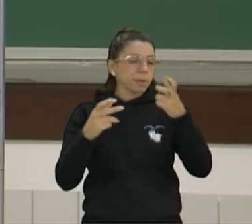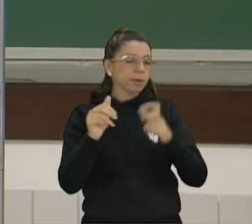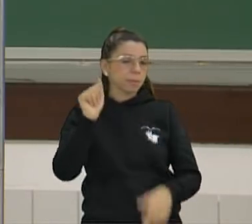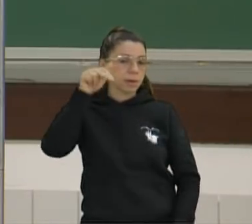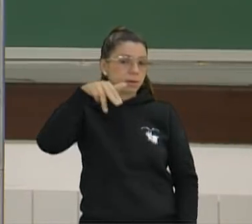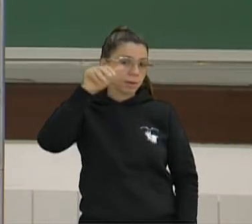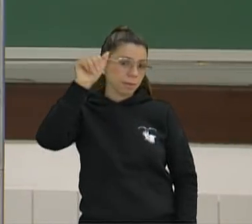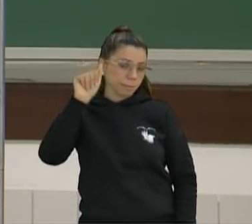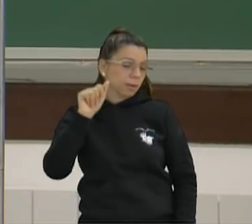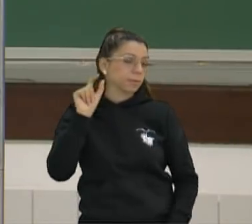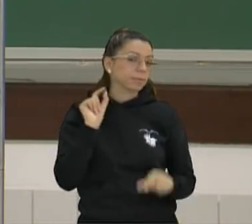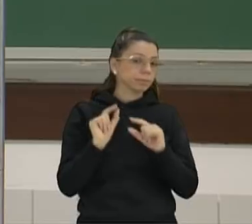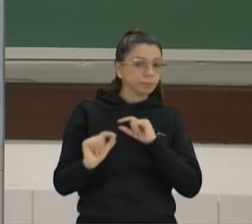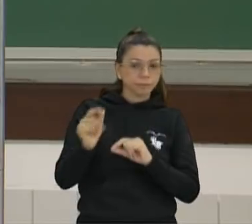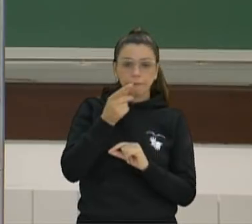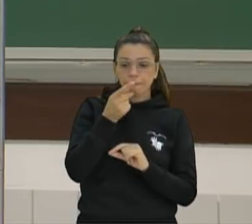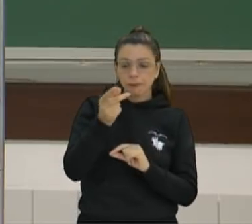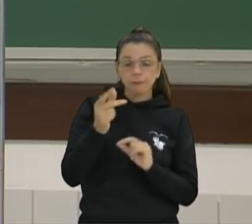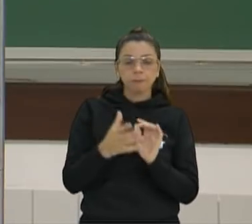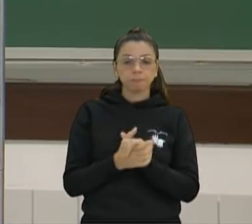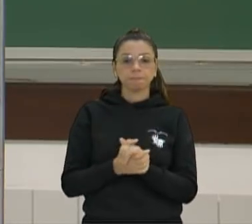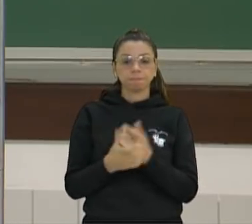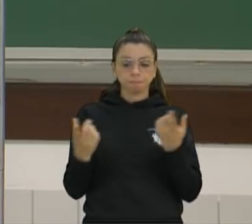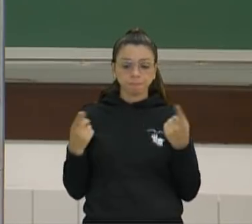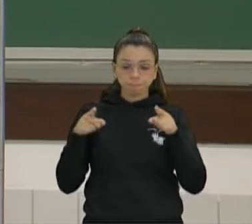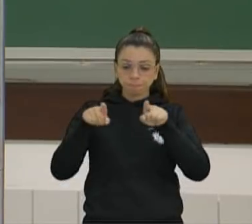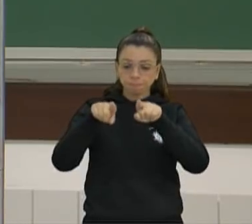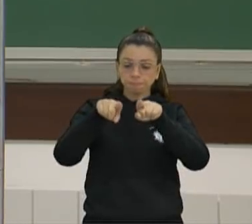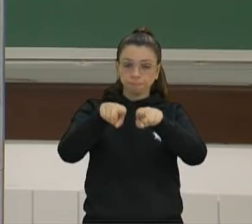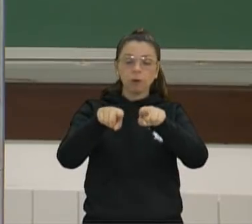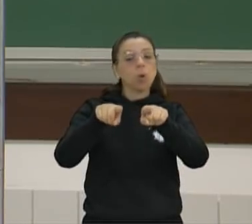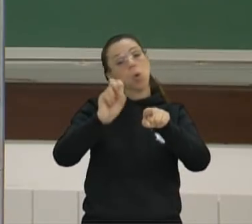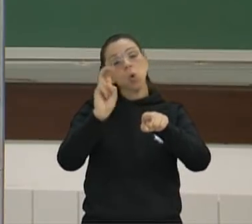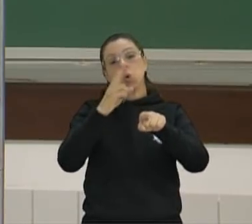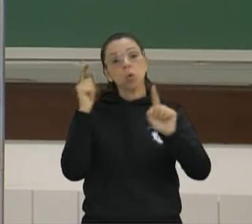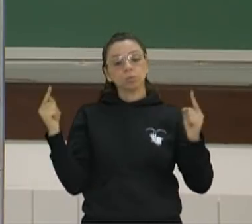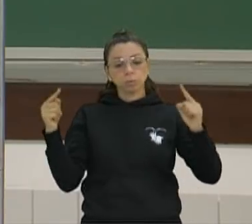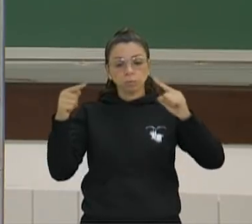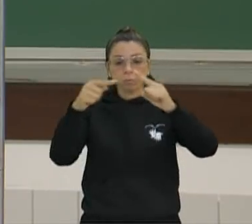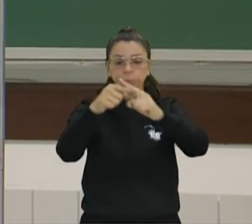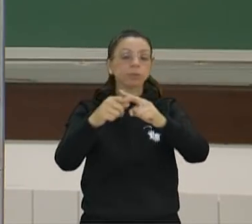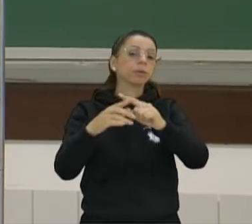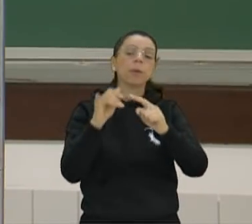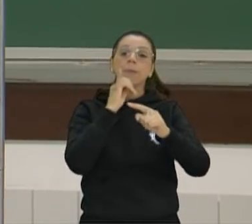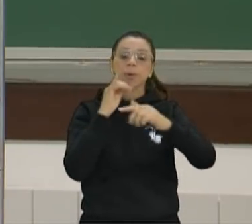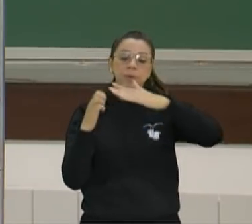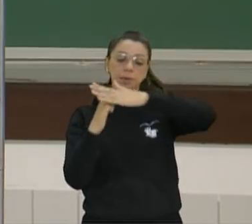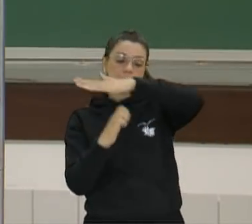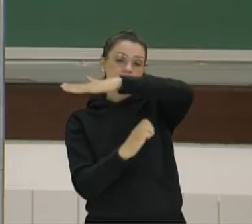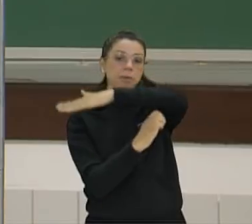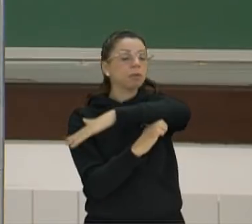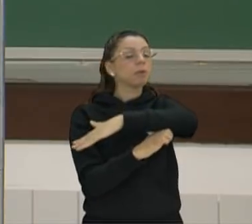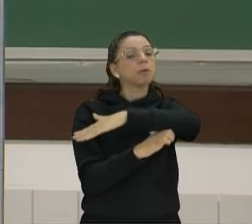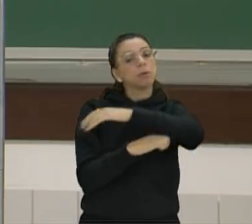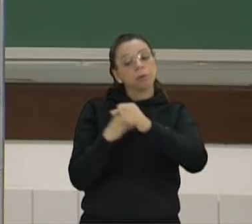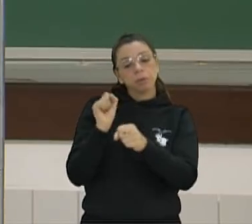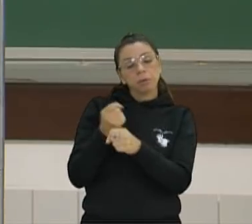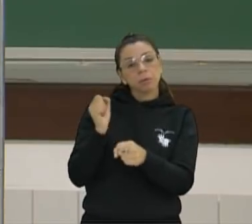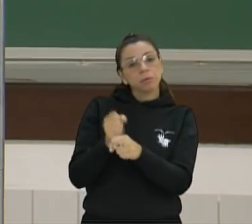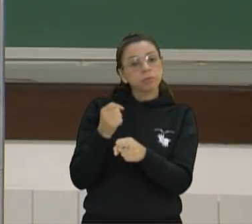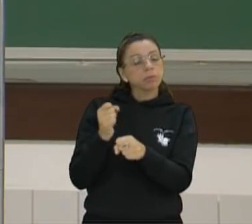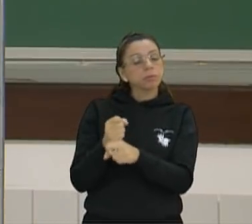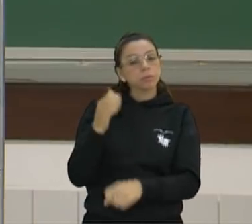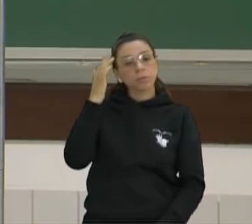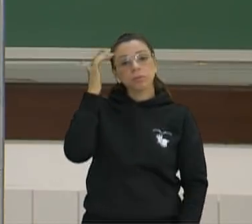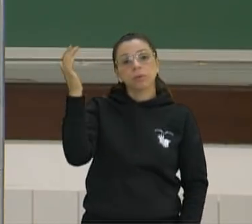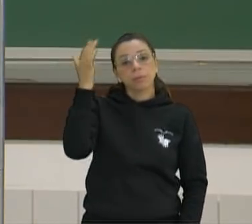altura do vídeo, a respeito de retas paralelas e retas perpendiculares. Quando nós falamos das construções comuns do dia a dia, essas retas paralelas,